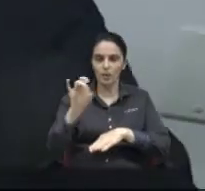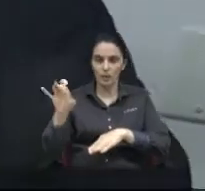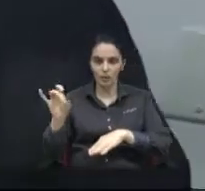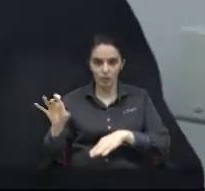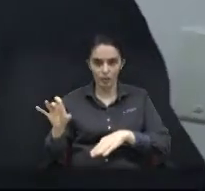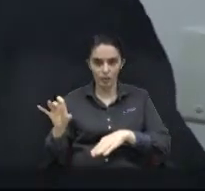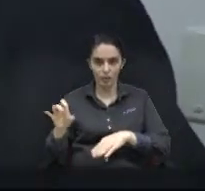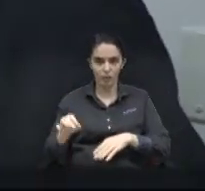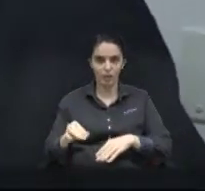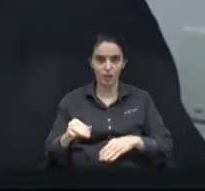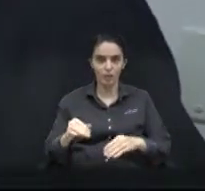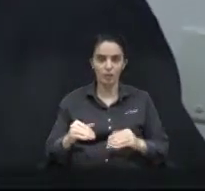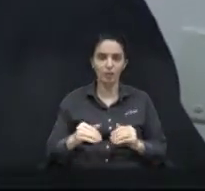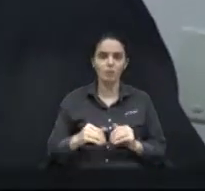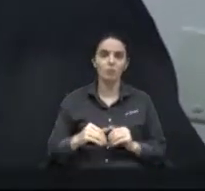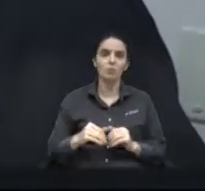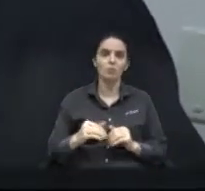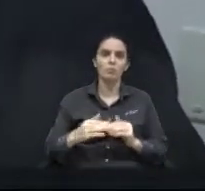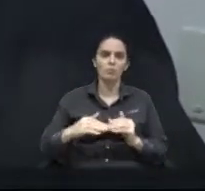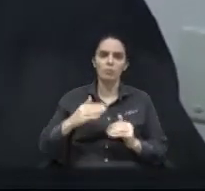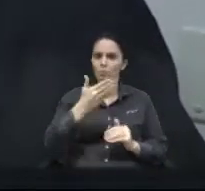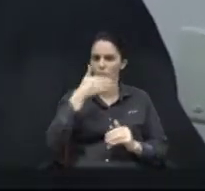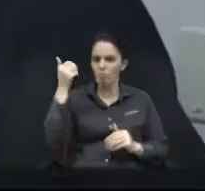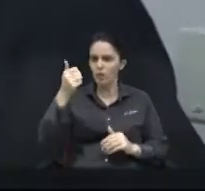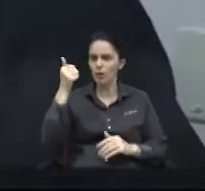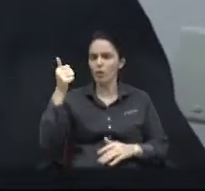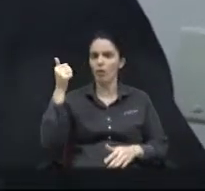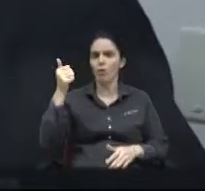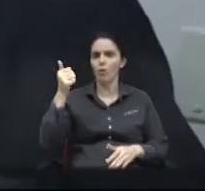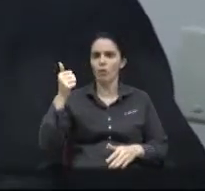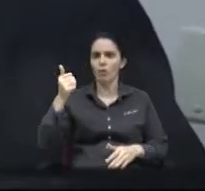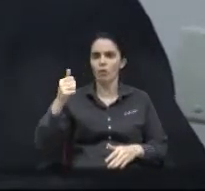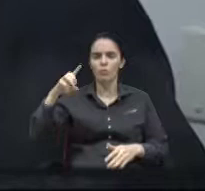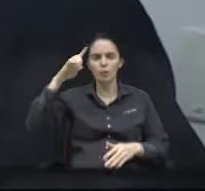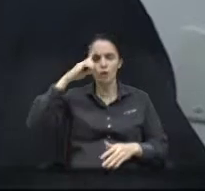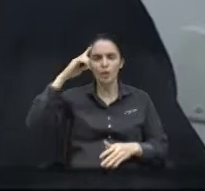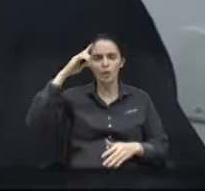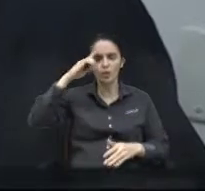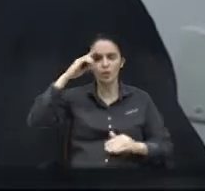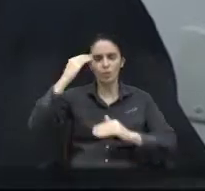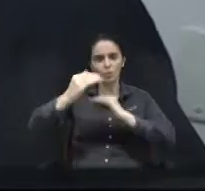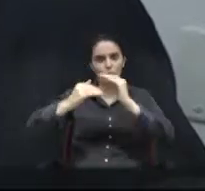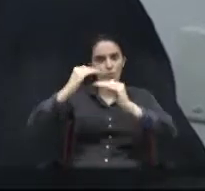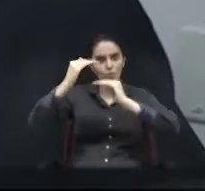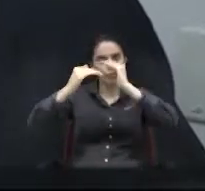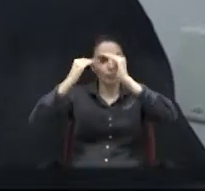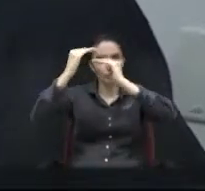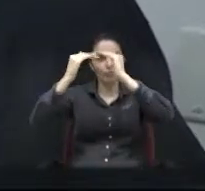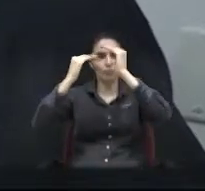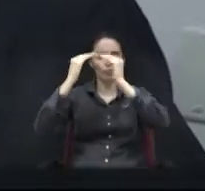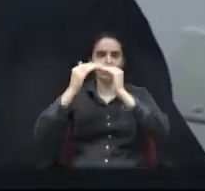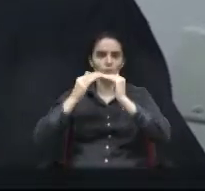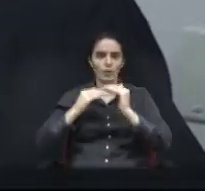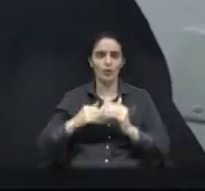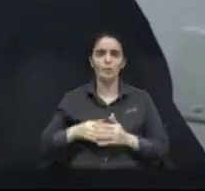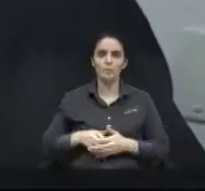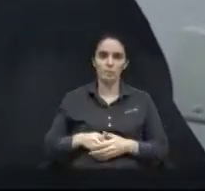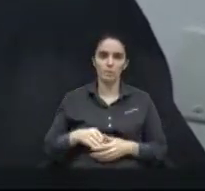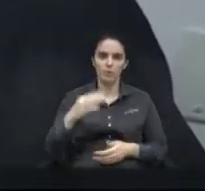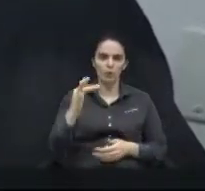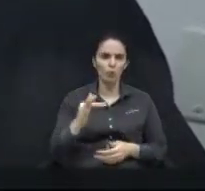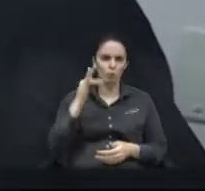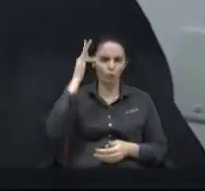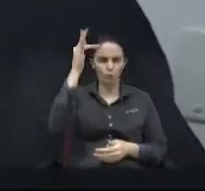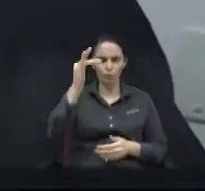vocês tenham essa condição de poder ser melhores dentro da área